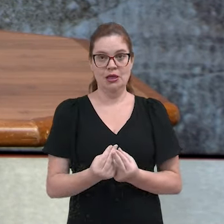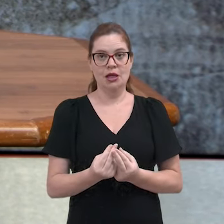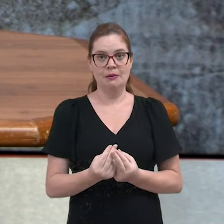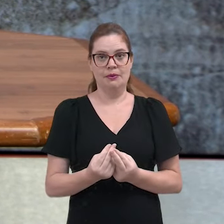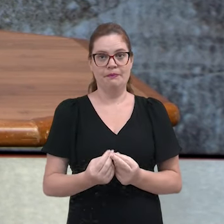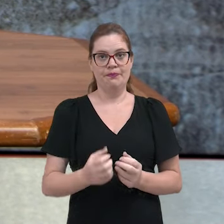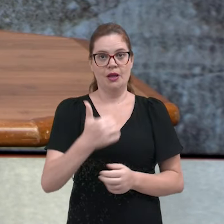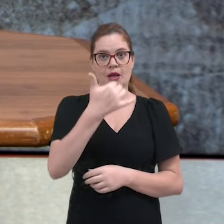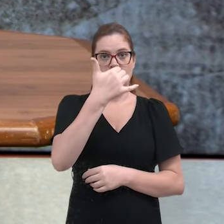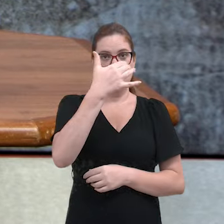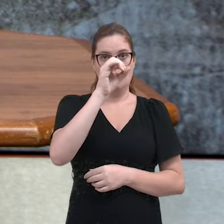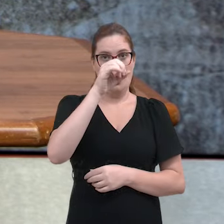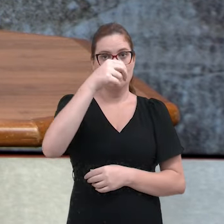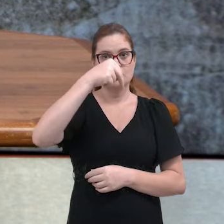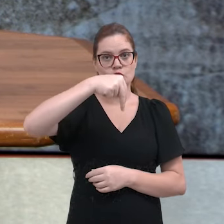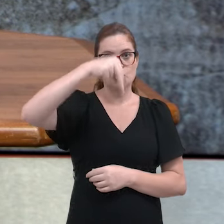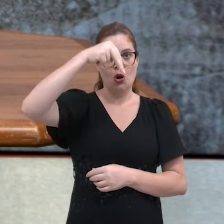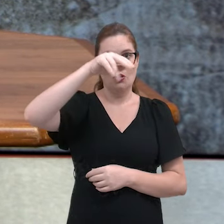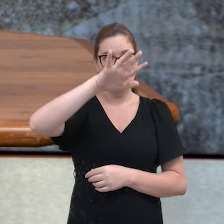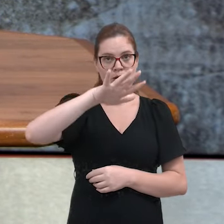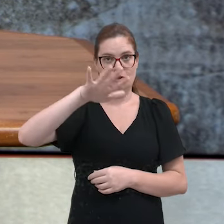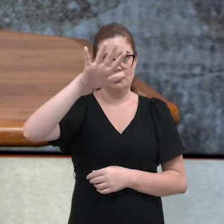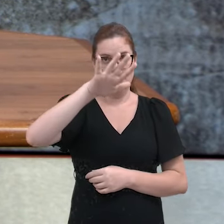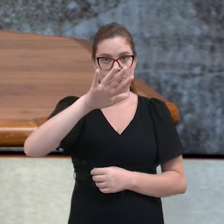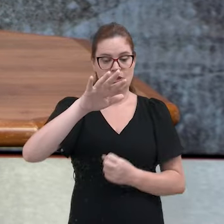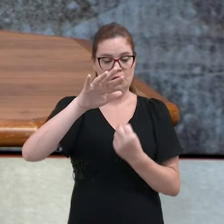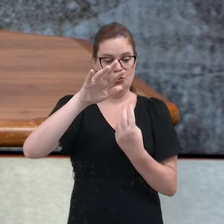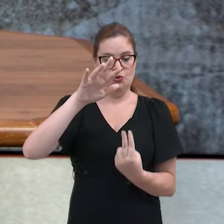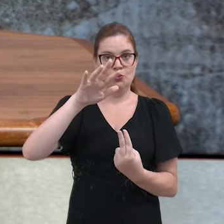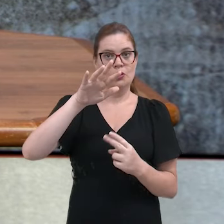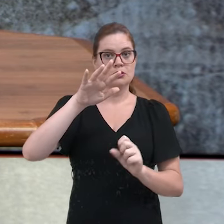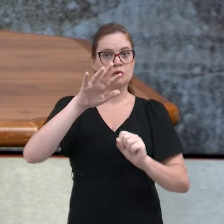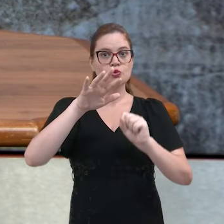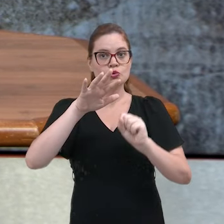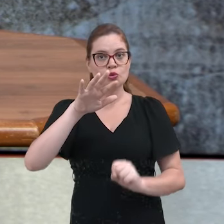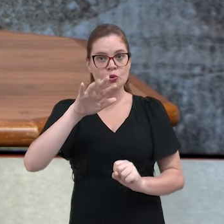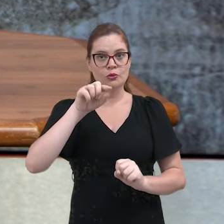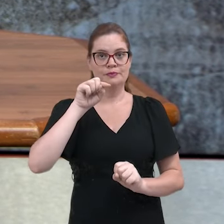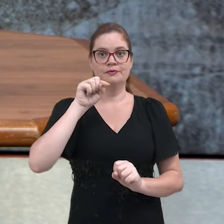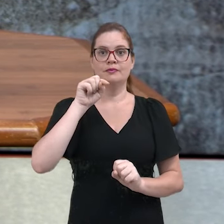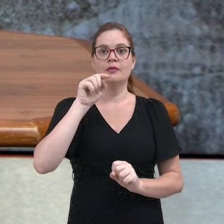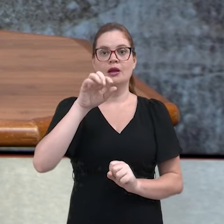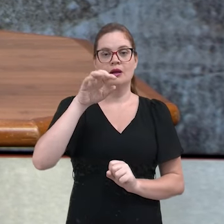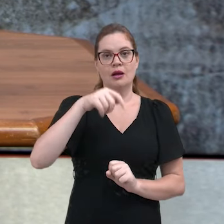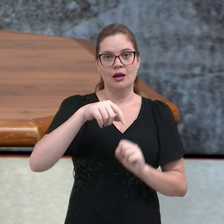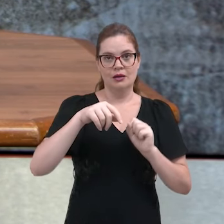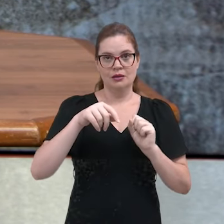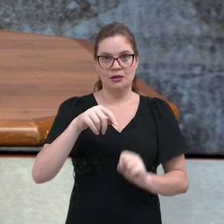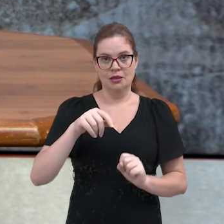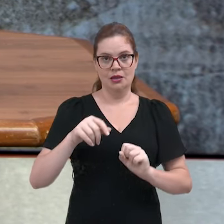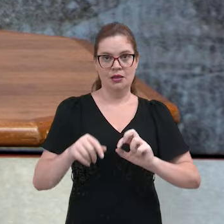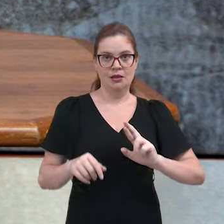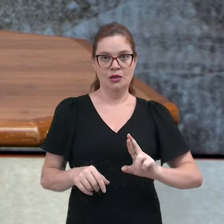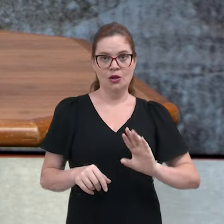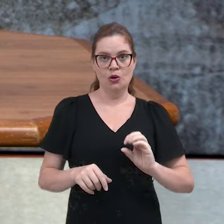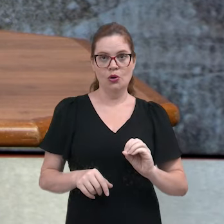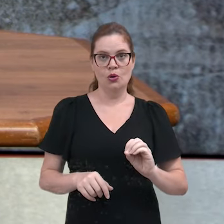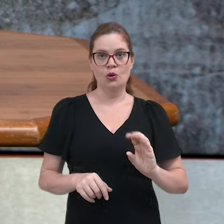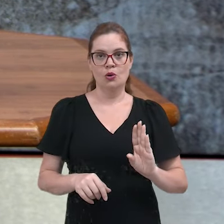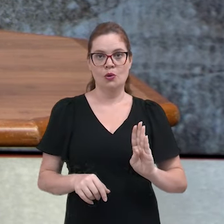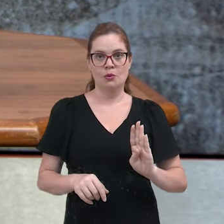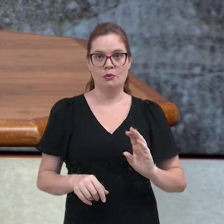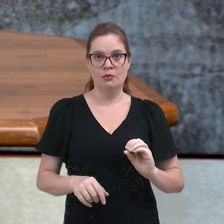Benjamim, permaneceram na casa de Davi com Roboão, filho de Salomão, e as 10